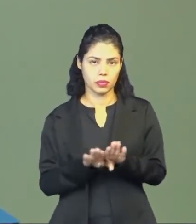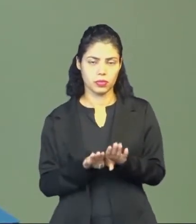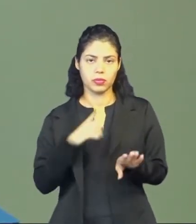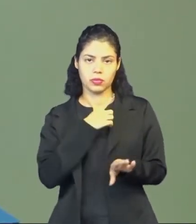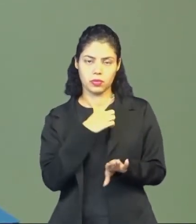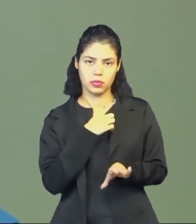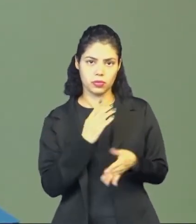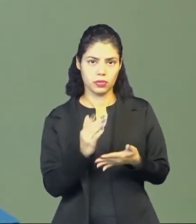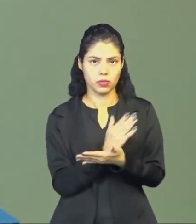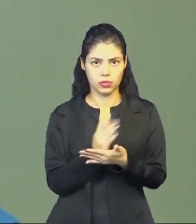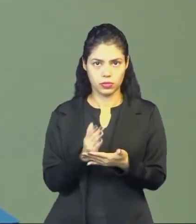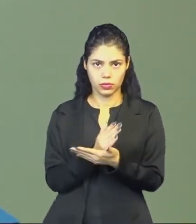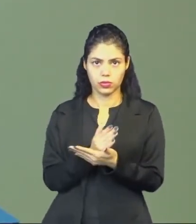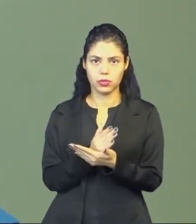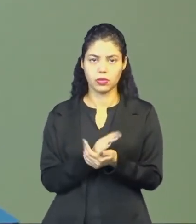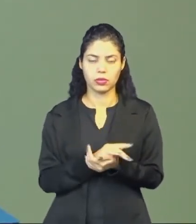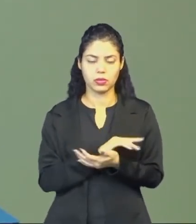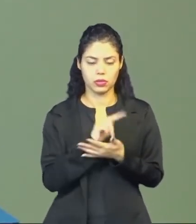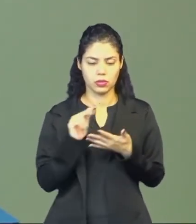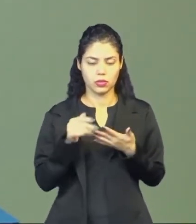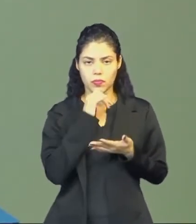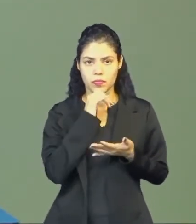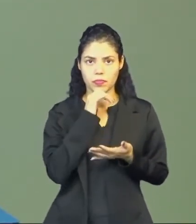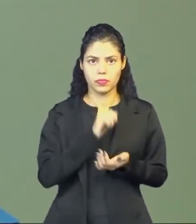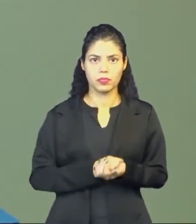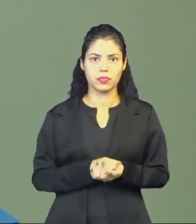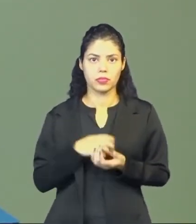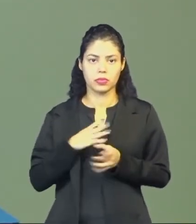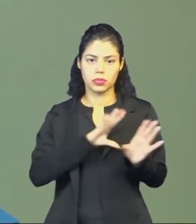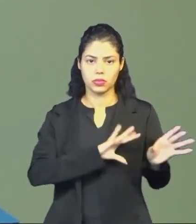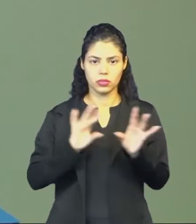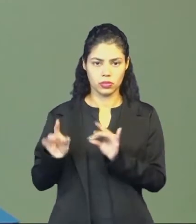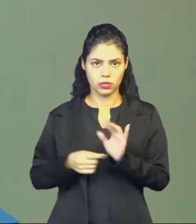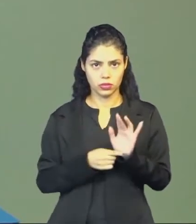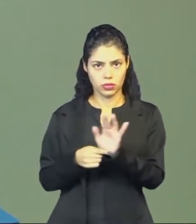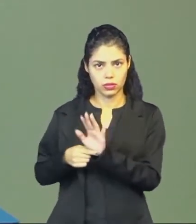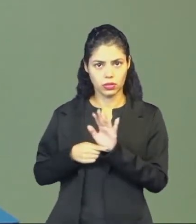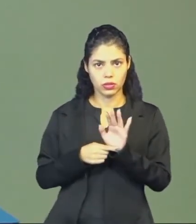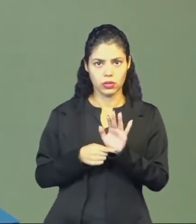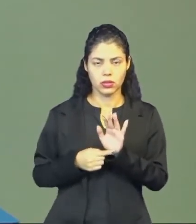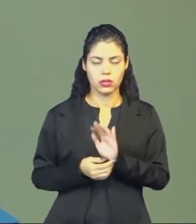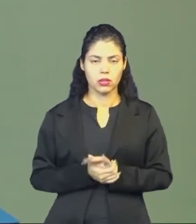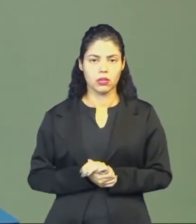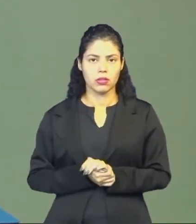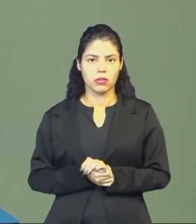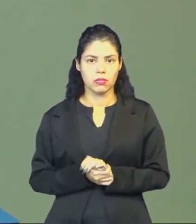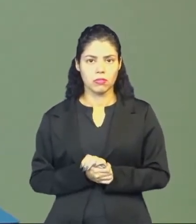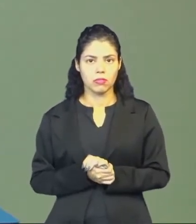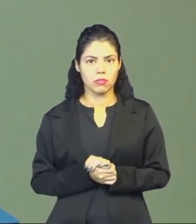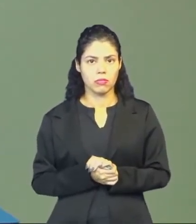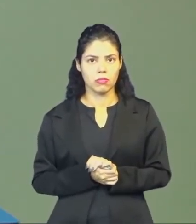E a gente tem vários exemplos disso. O exemplo que eu trouxe para vocês é uma